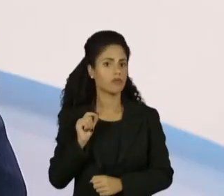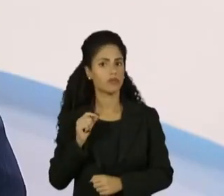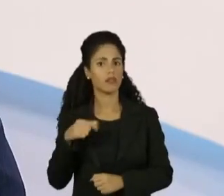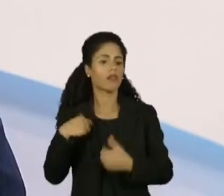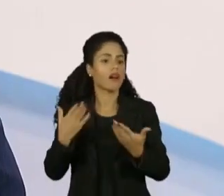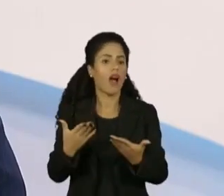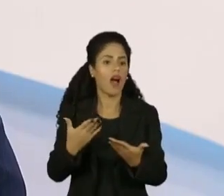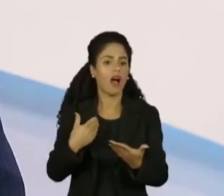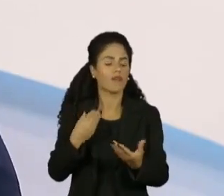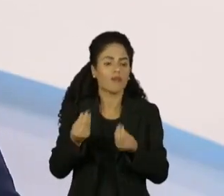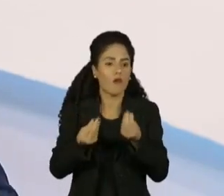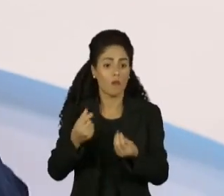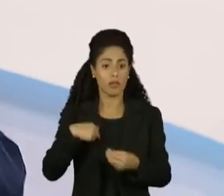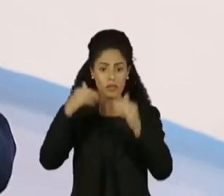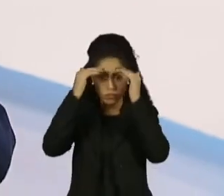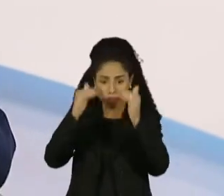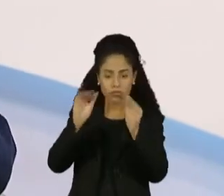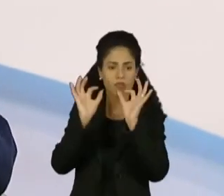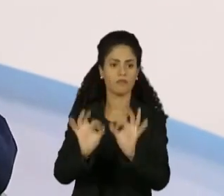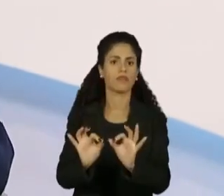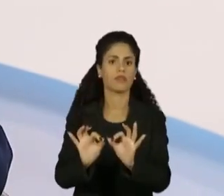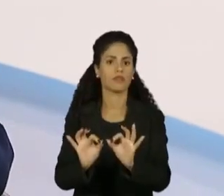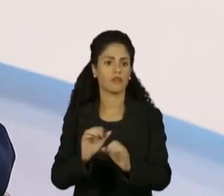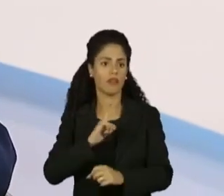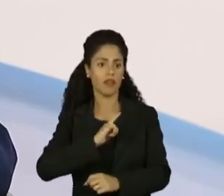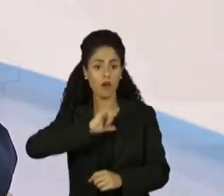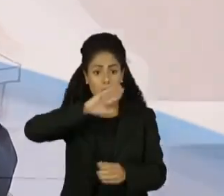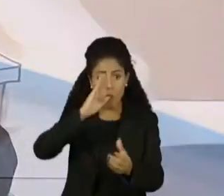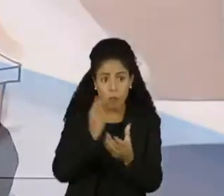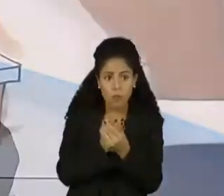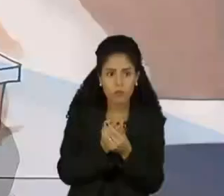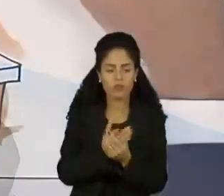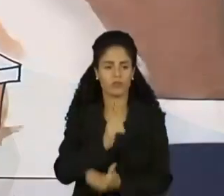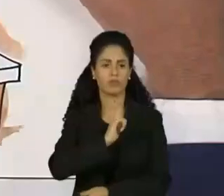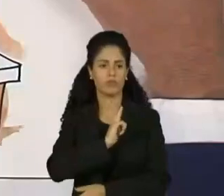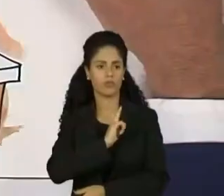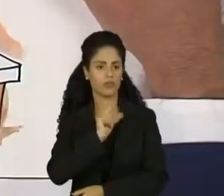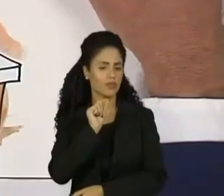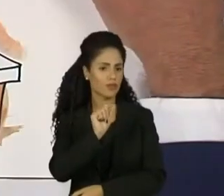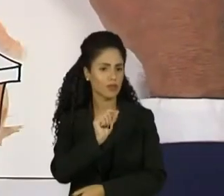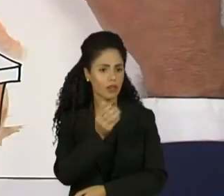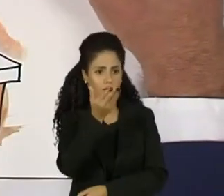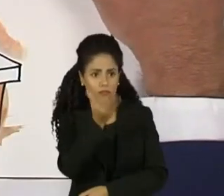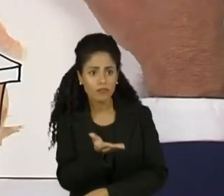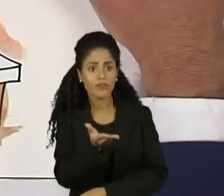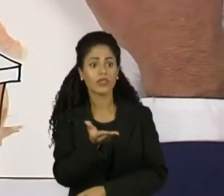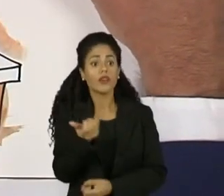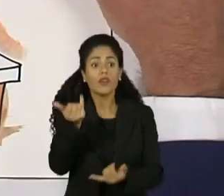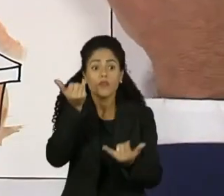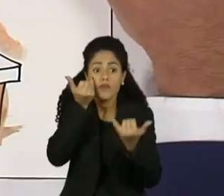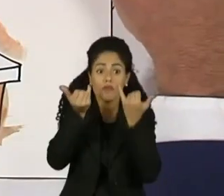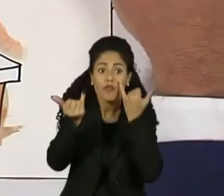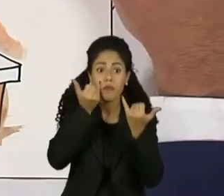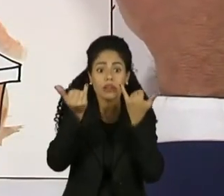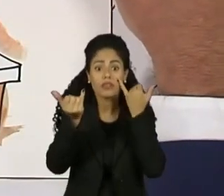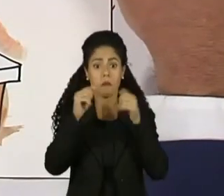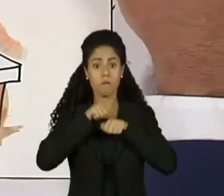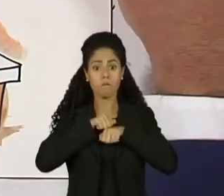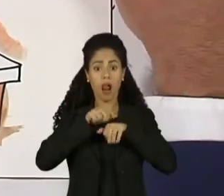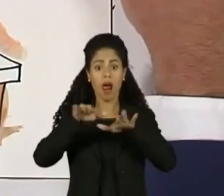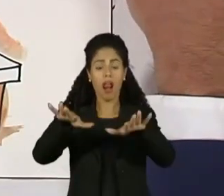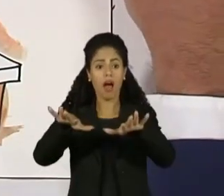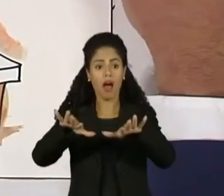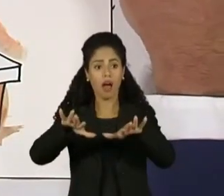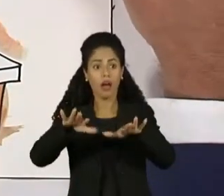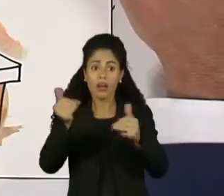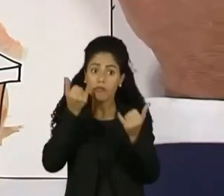ser banalizado. Não pode haver um processo em que vazamento de informações sigilosas que